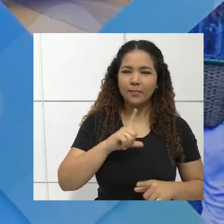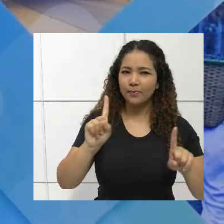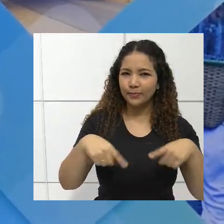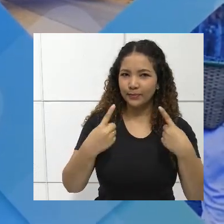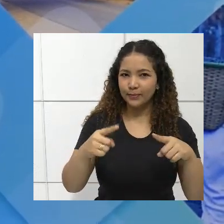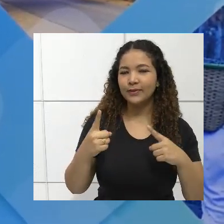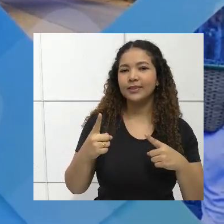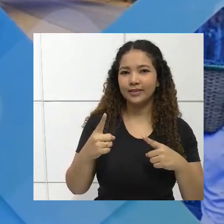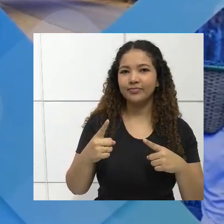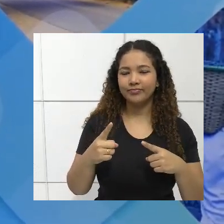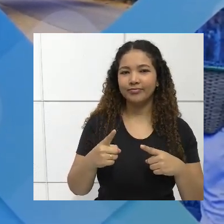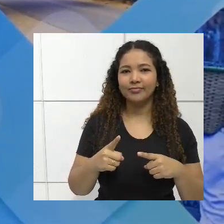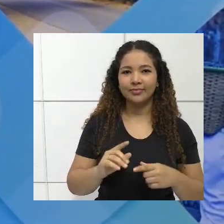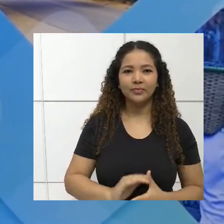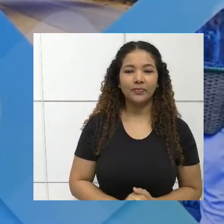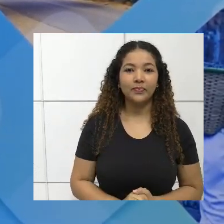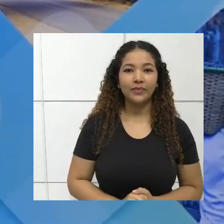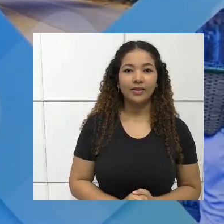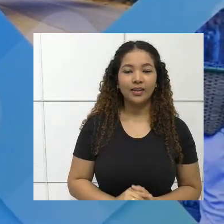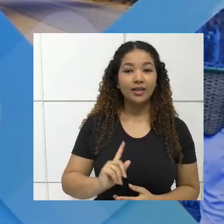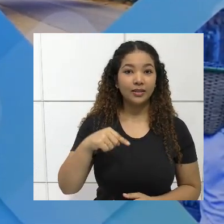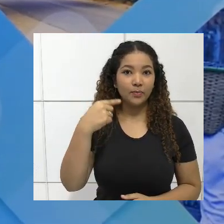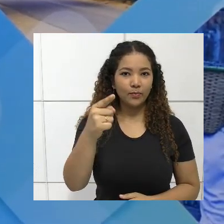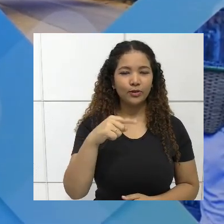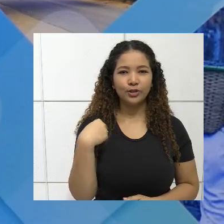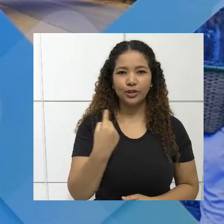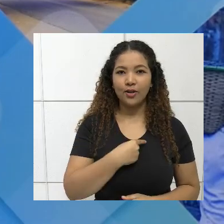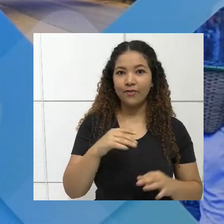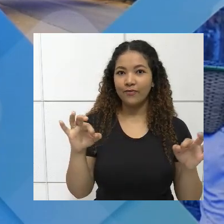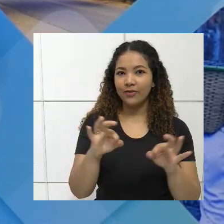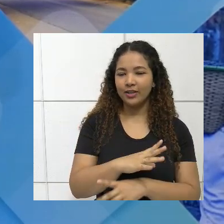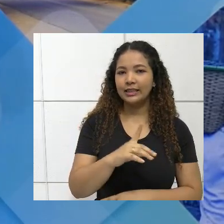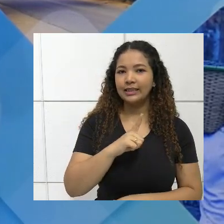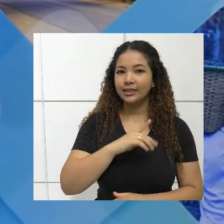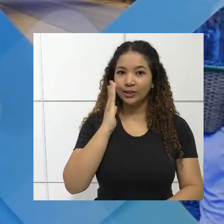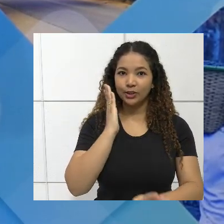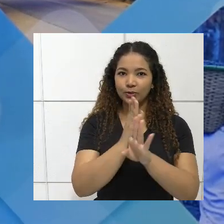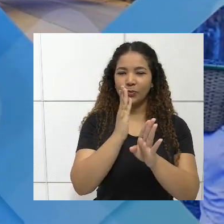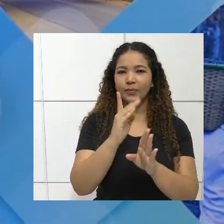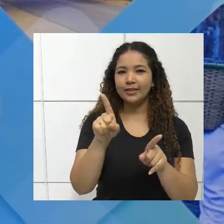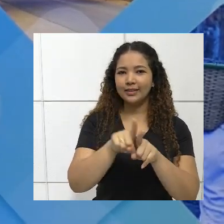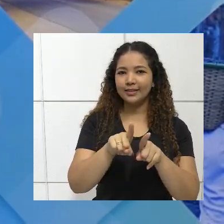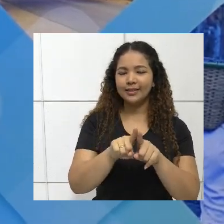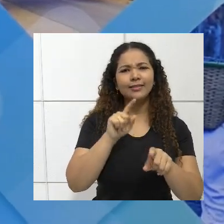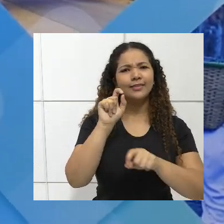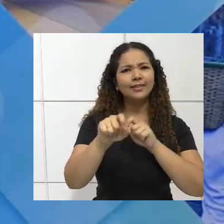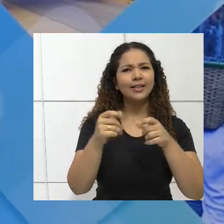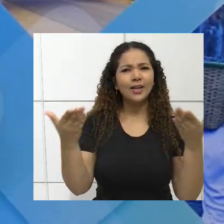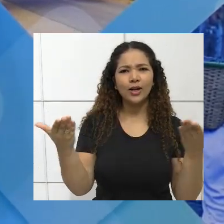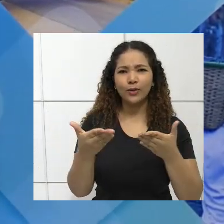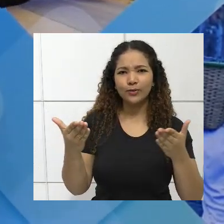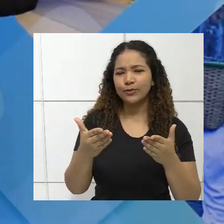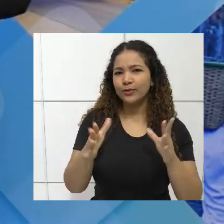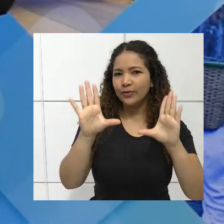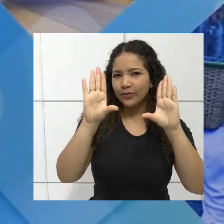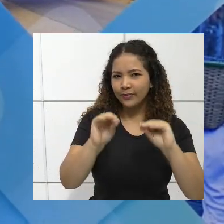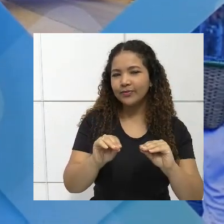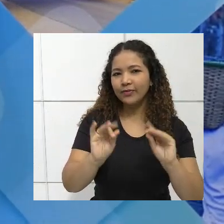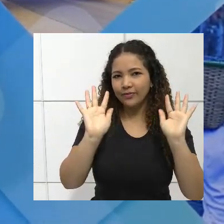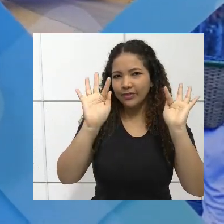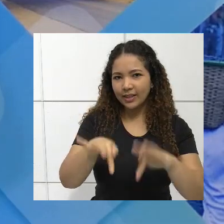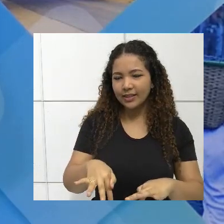aqui a Unip, daqui a pouquinho nós vamos encerrar e olha, vai ter uma surpresa. Quem estará hoje encerrando o programa Alerta Baité? Quem estará